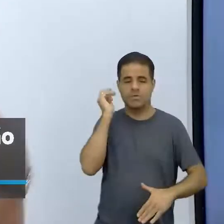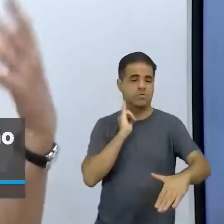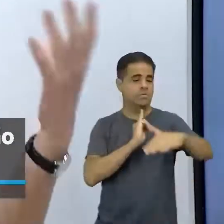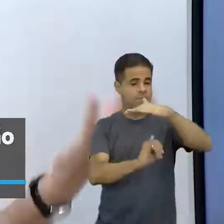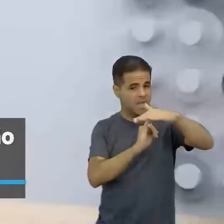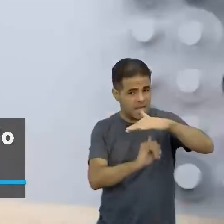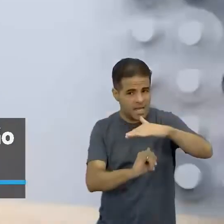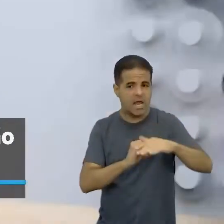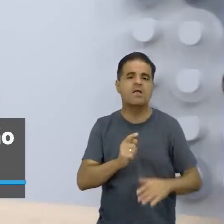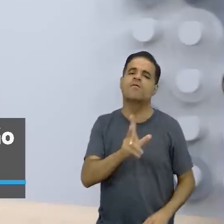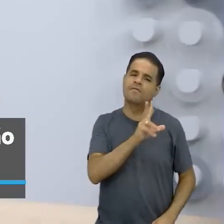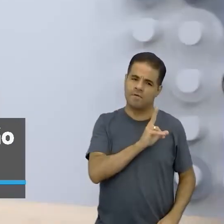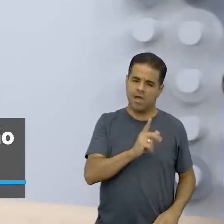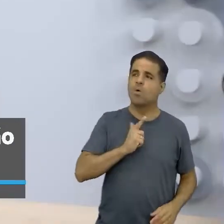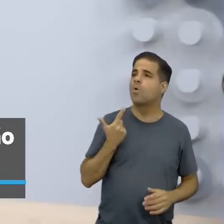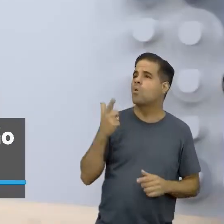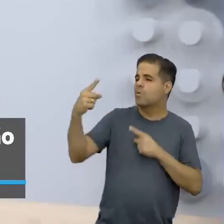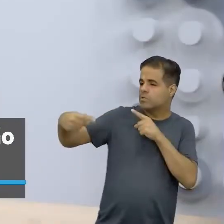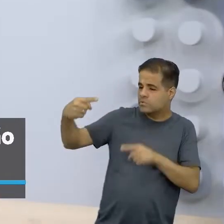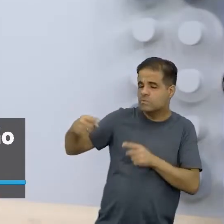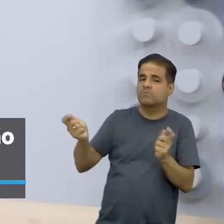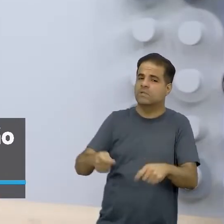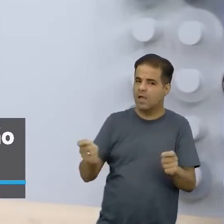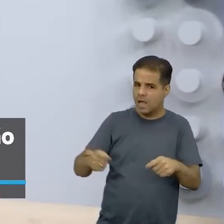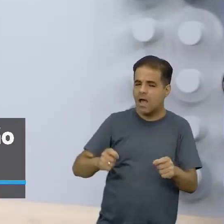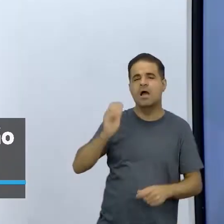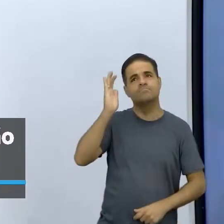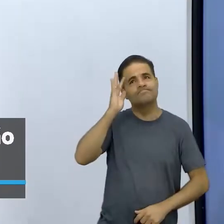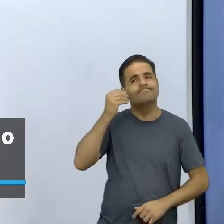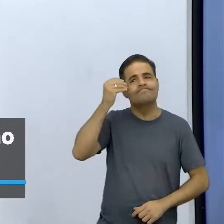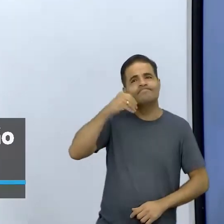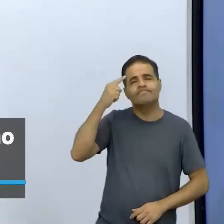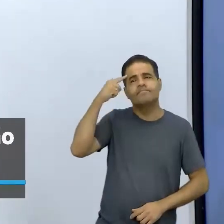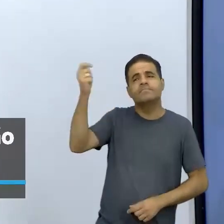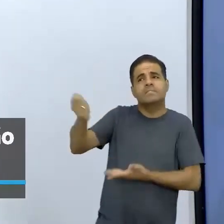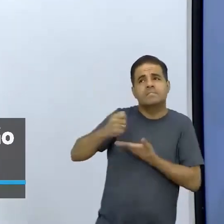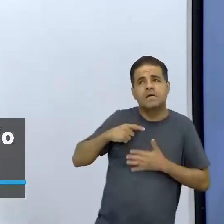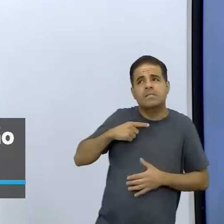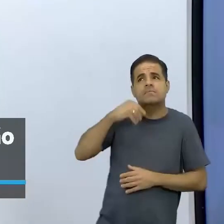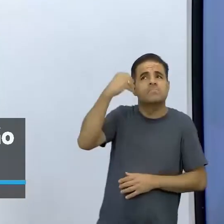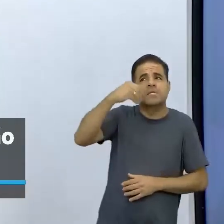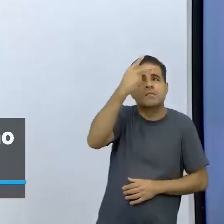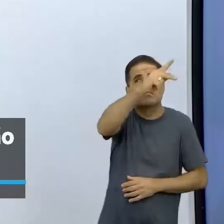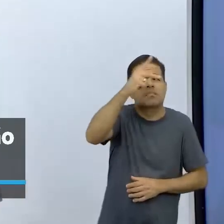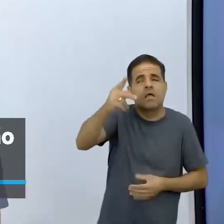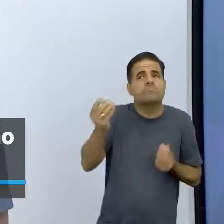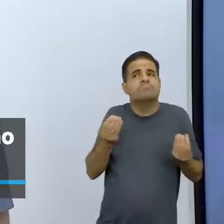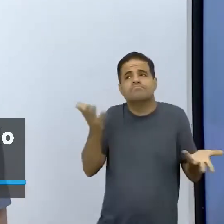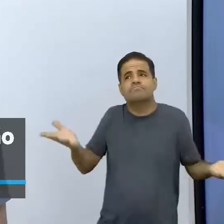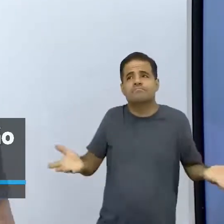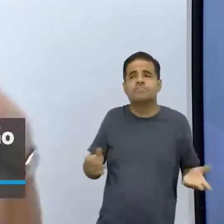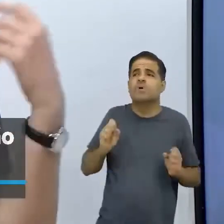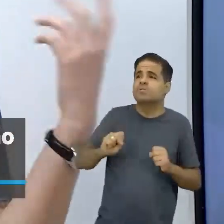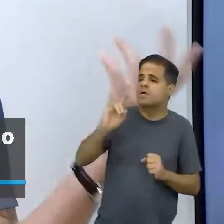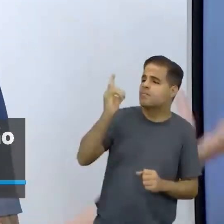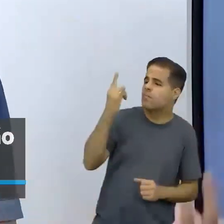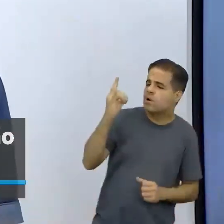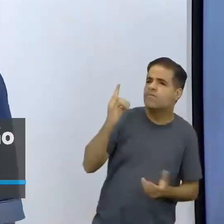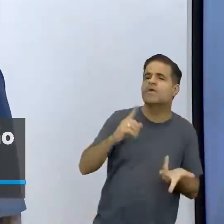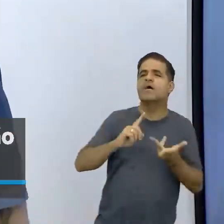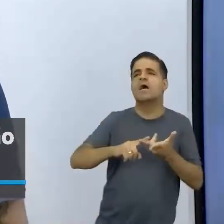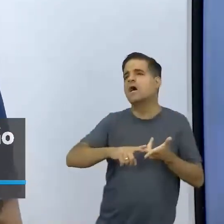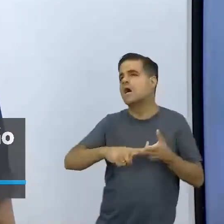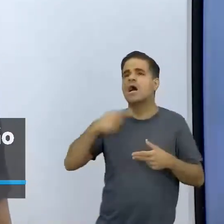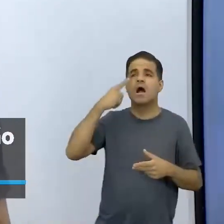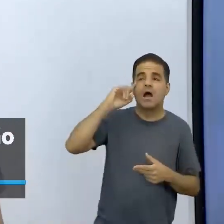né, vamos ter uma outra discussão. Eles vão trazer um pouco também dessa experiência que eles têm, né? Sejam aí os bolivianos,